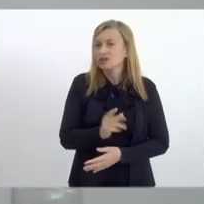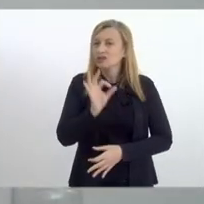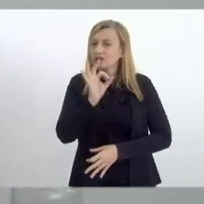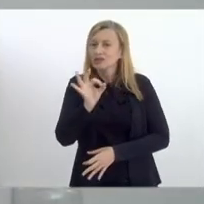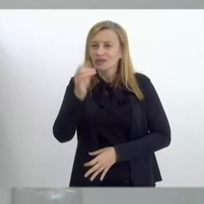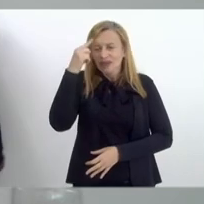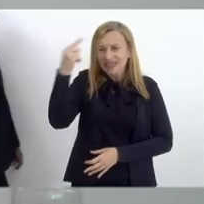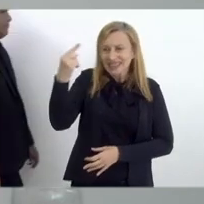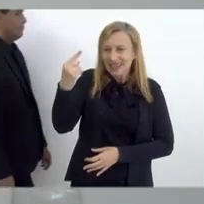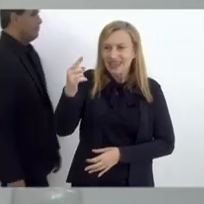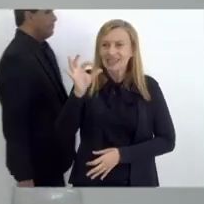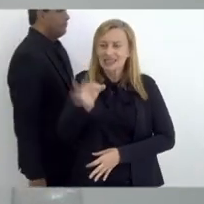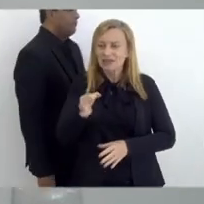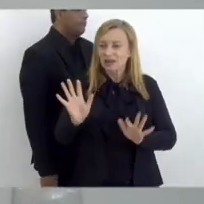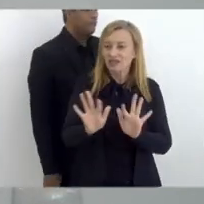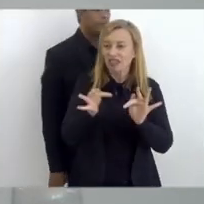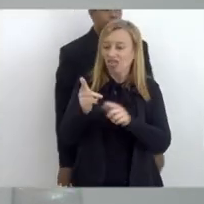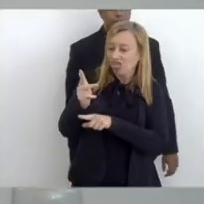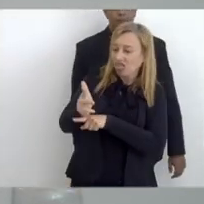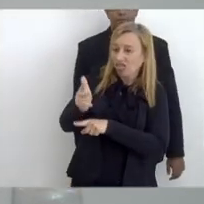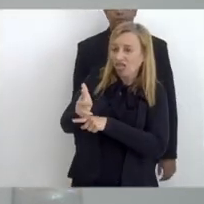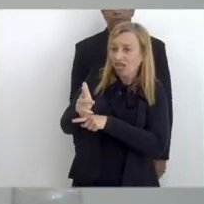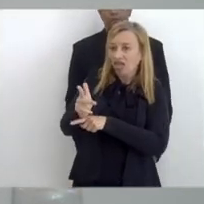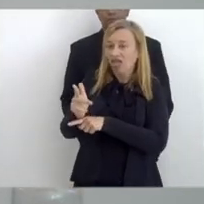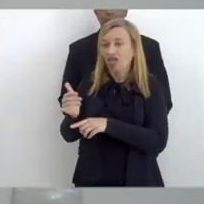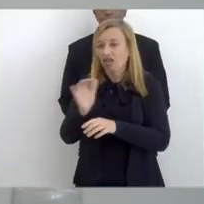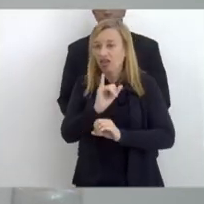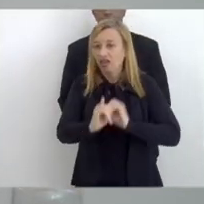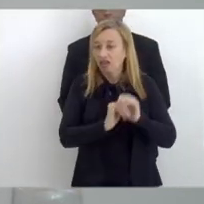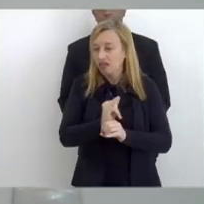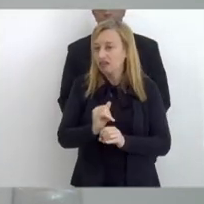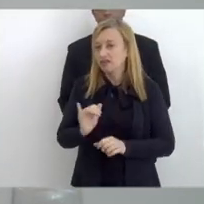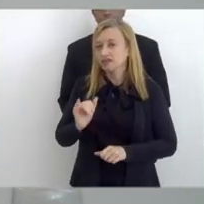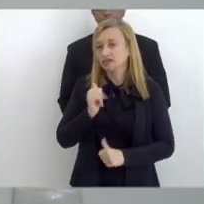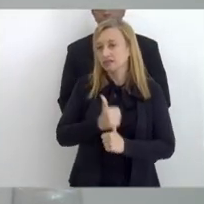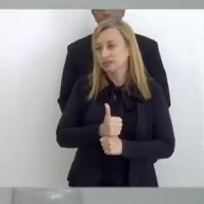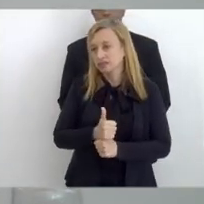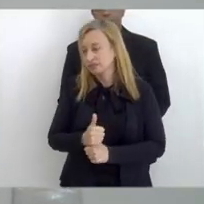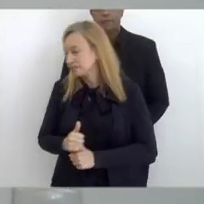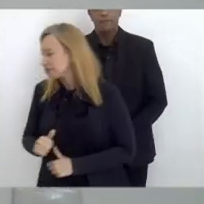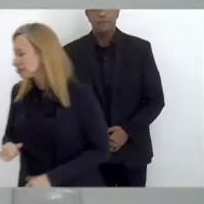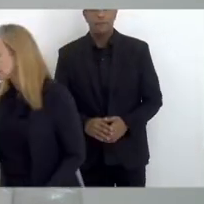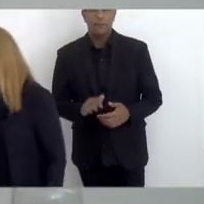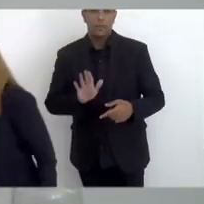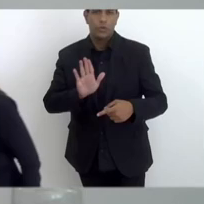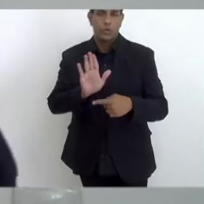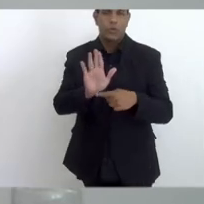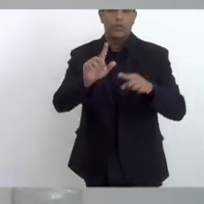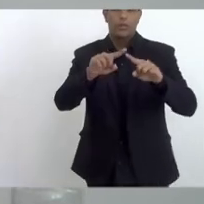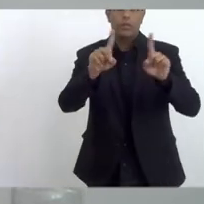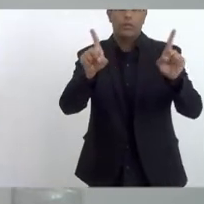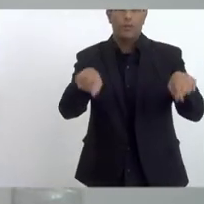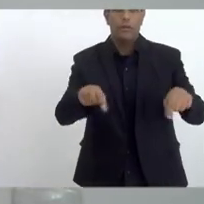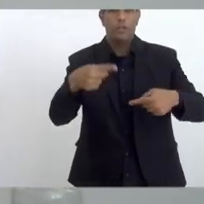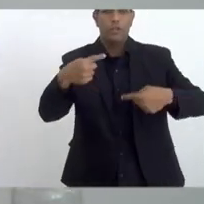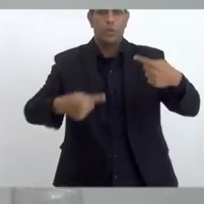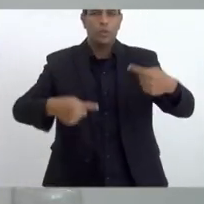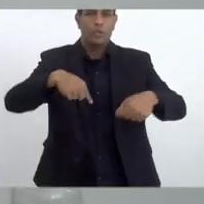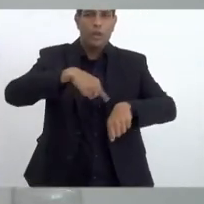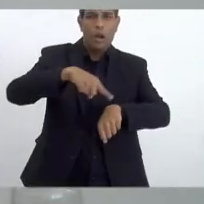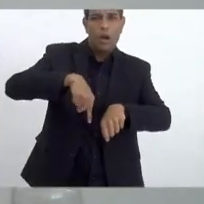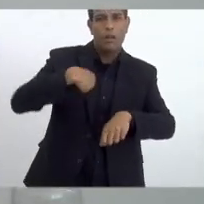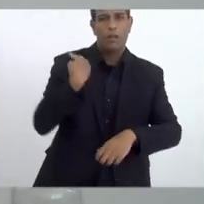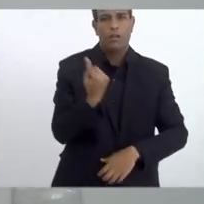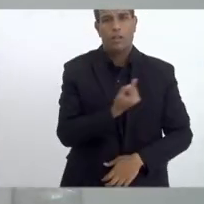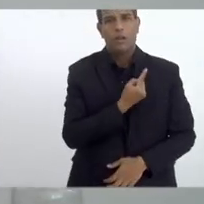simplesmente de fazer videozinho para a internet e dizerem que eles são os defensores do servidor e nós, que estamos discutindo aqui há horas, somos